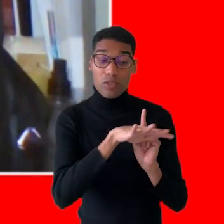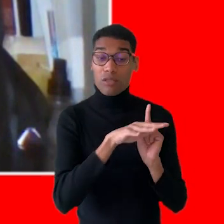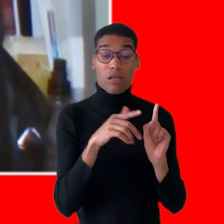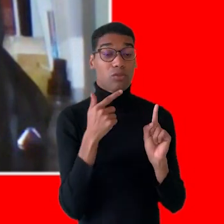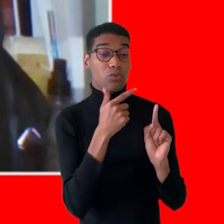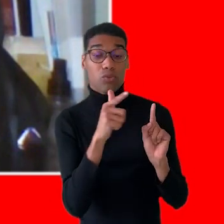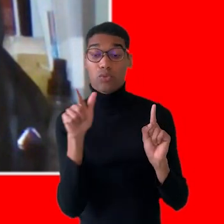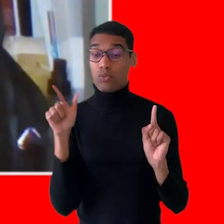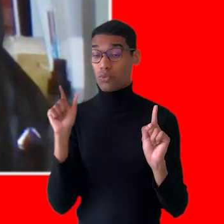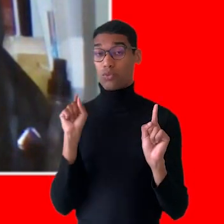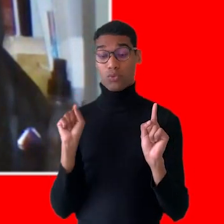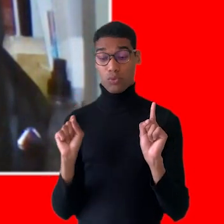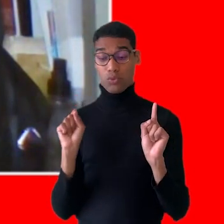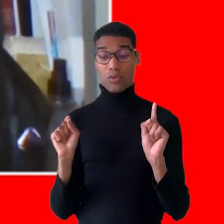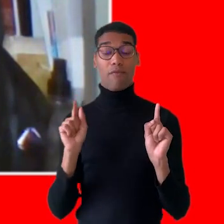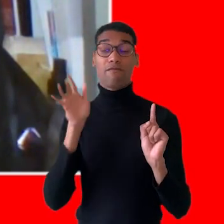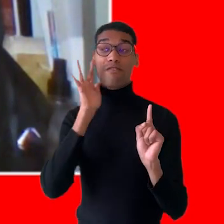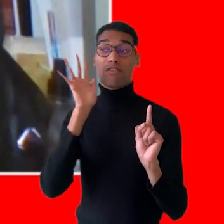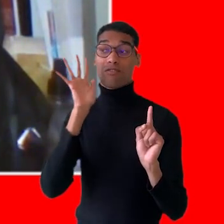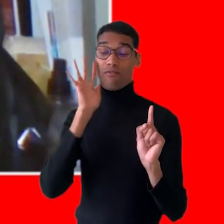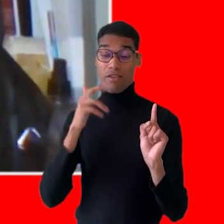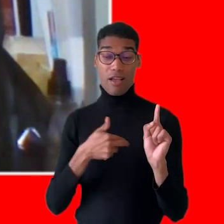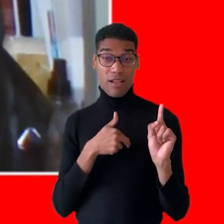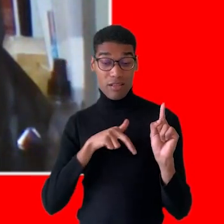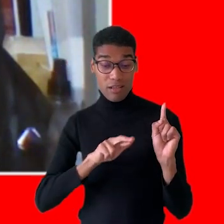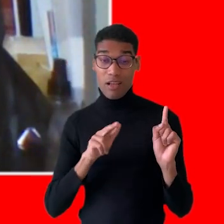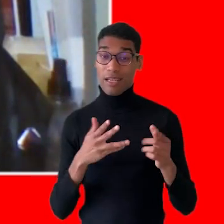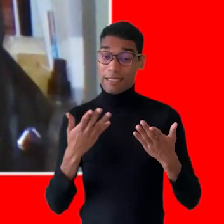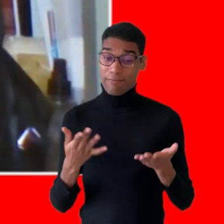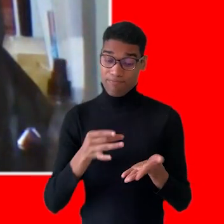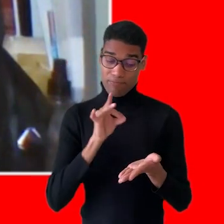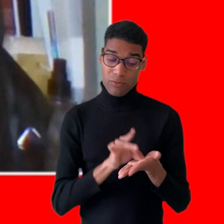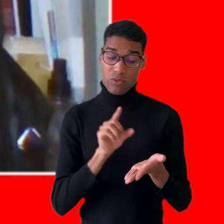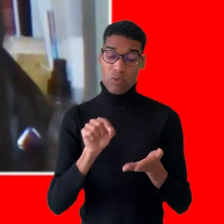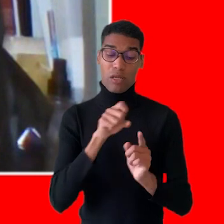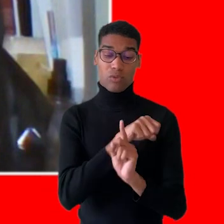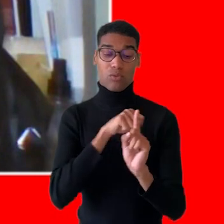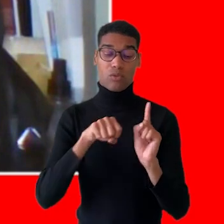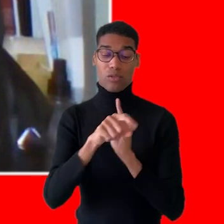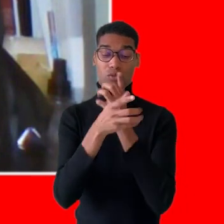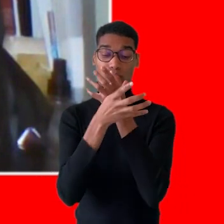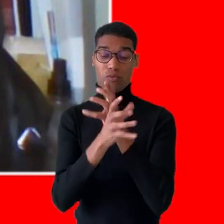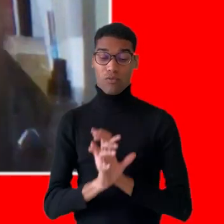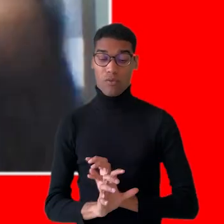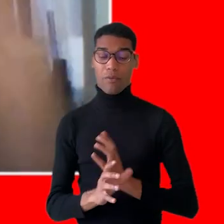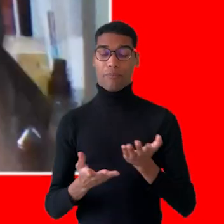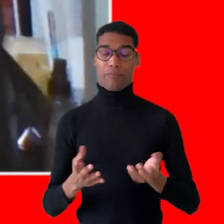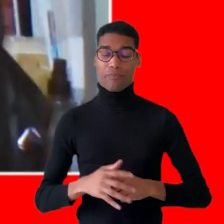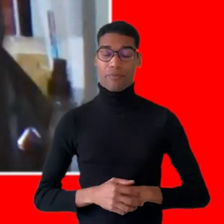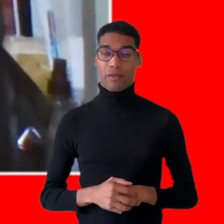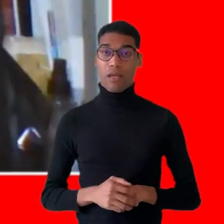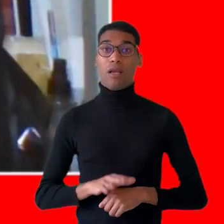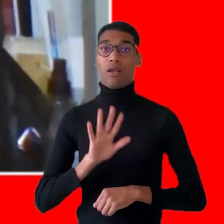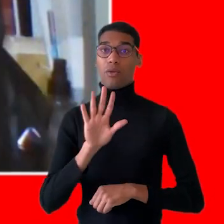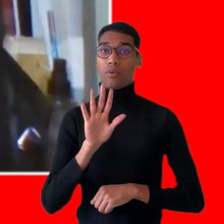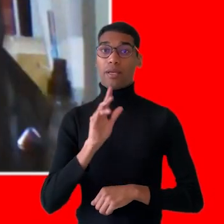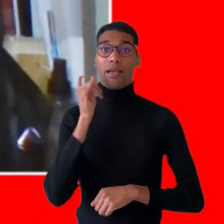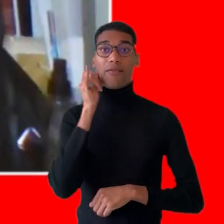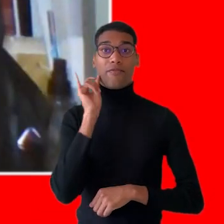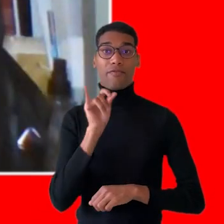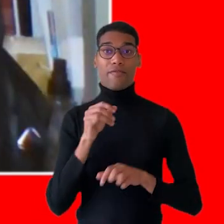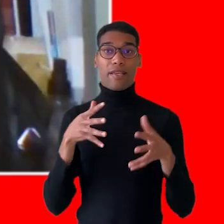que não têm filosofias religiosas são realmente sociedades vazias. O que não se